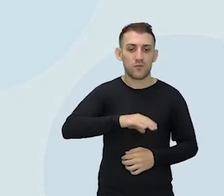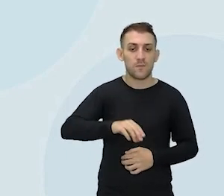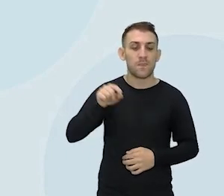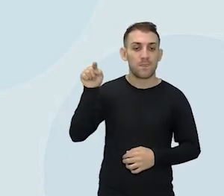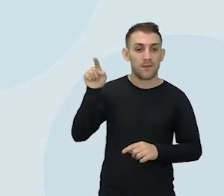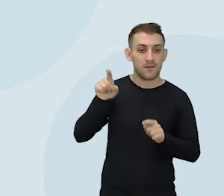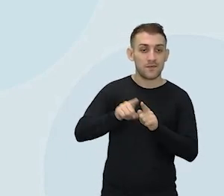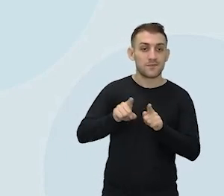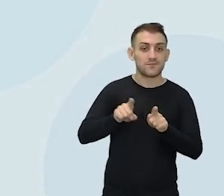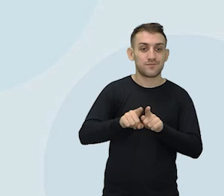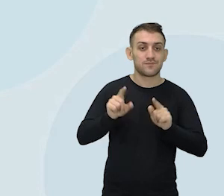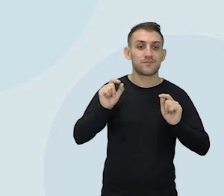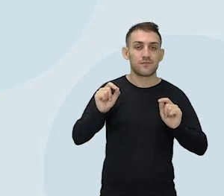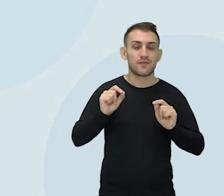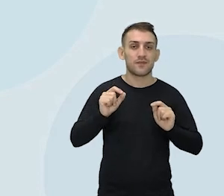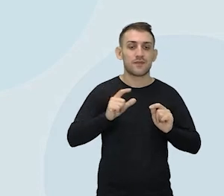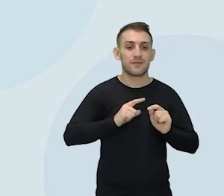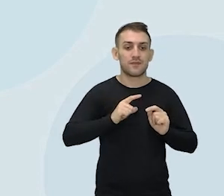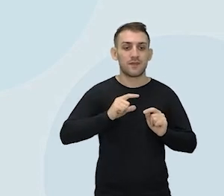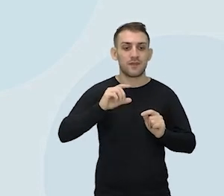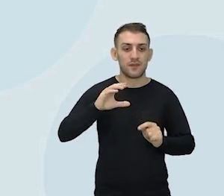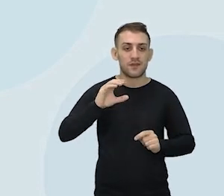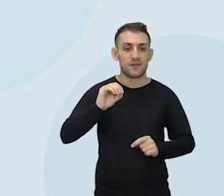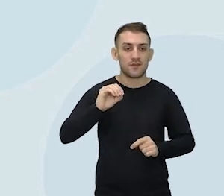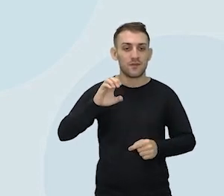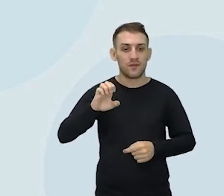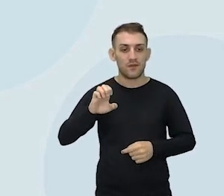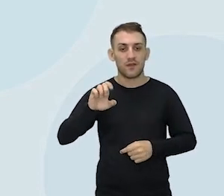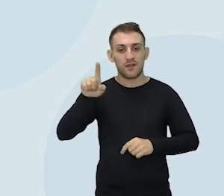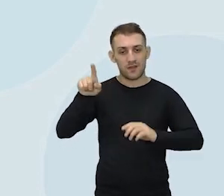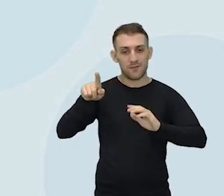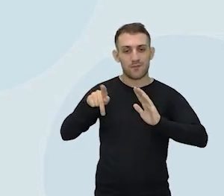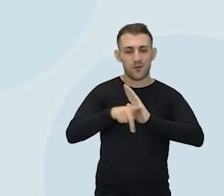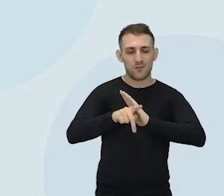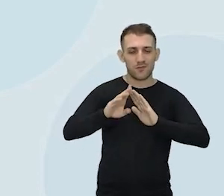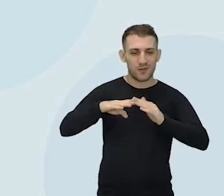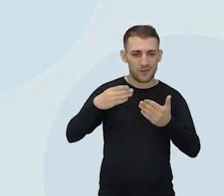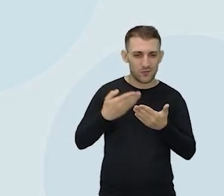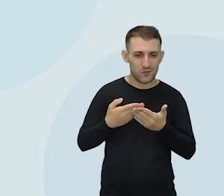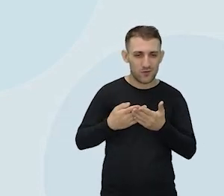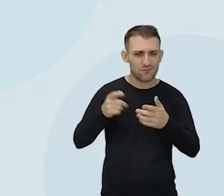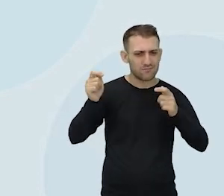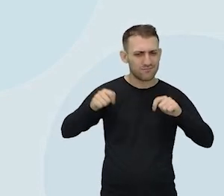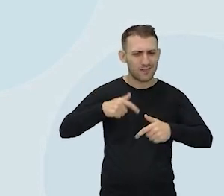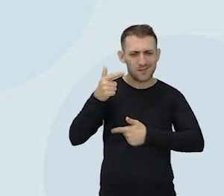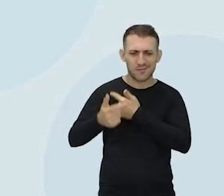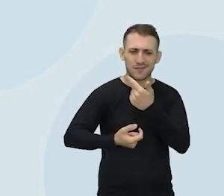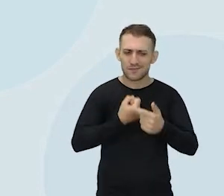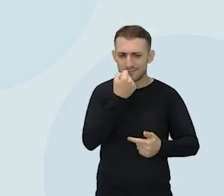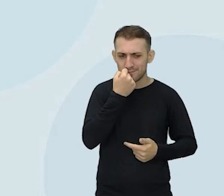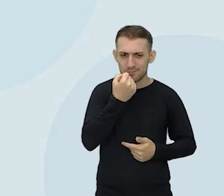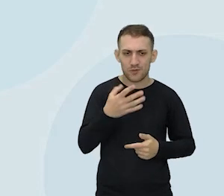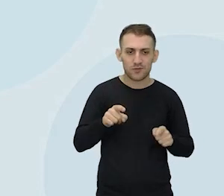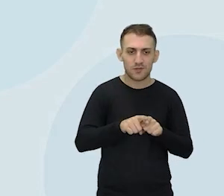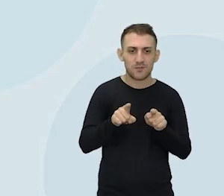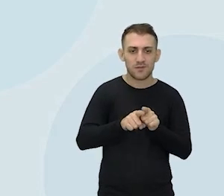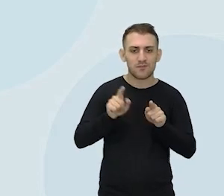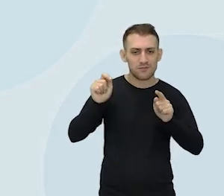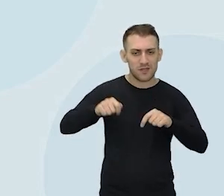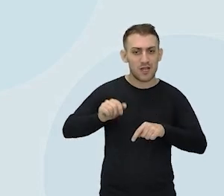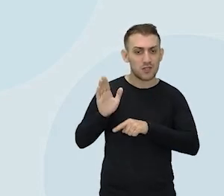né, como COI na nossa escola, e atua assim, brilhantemente, acolhe